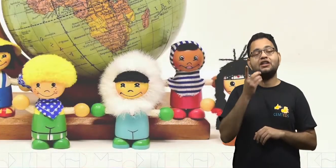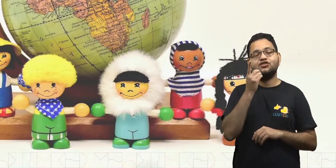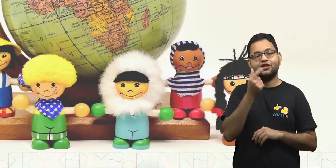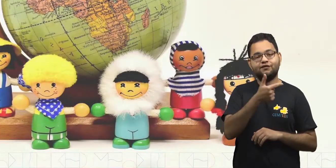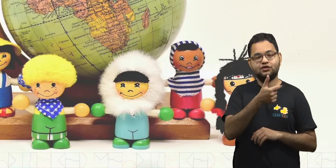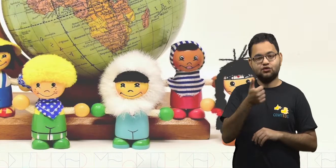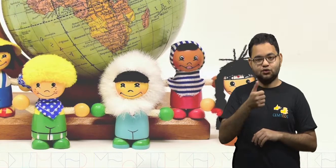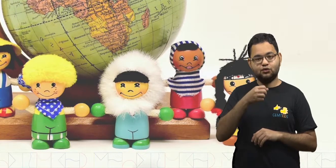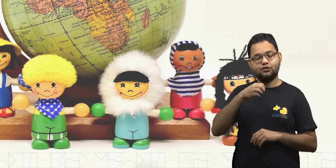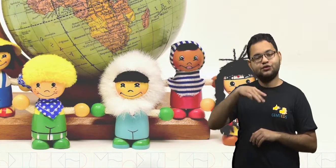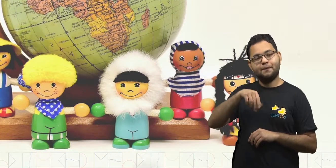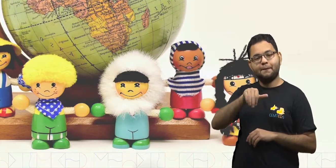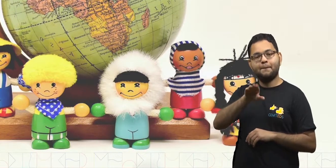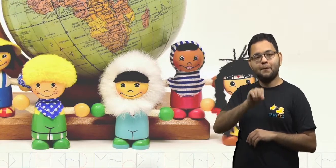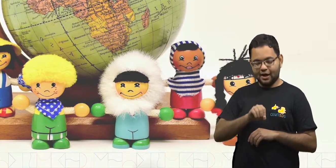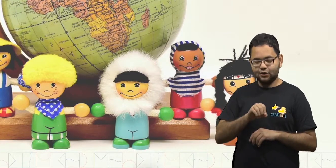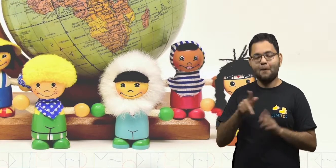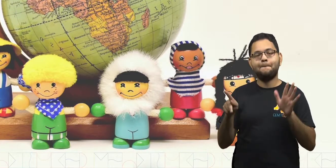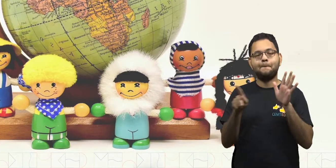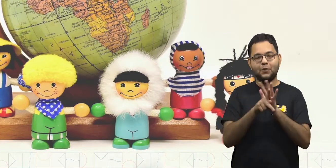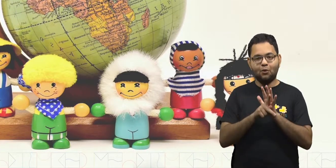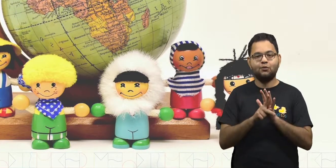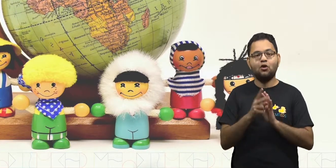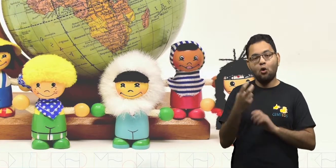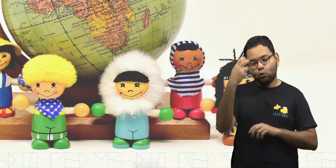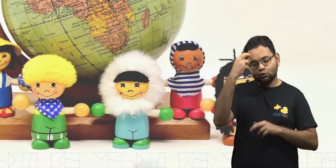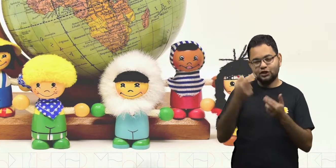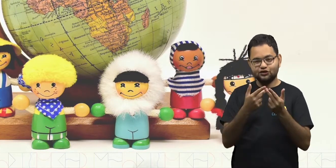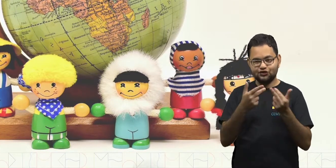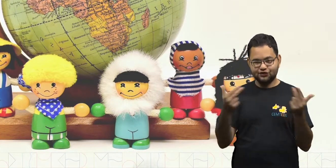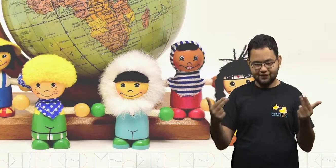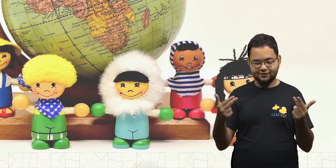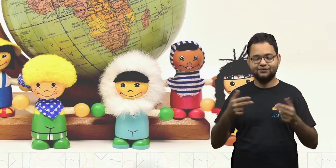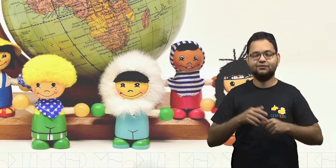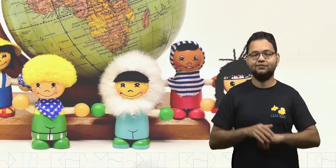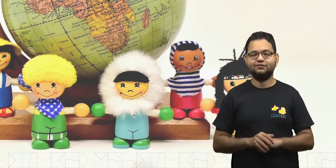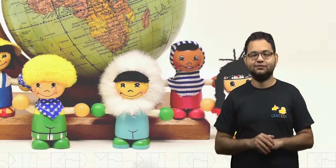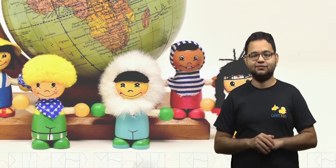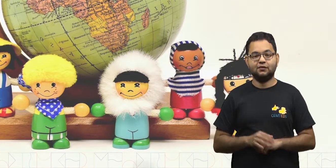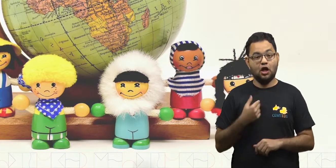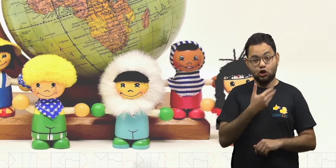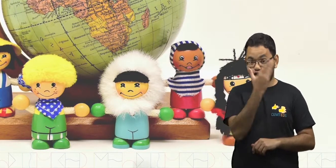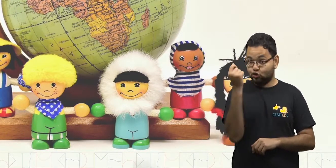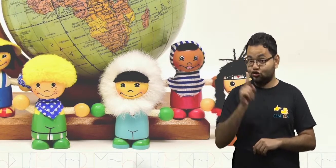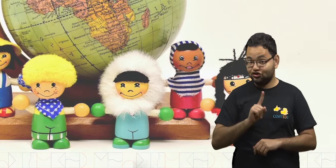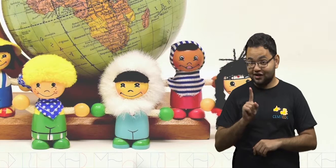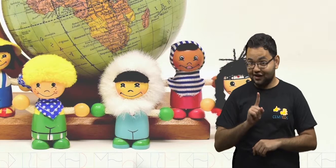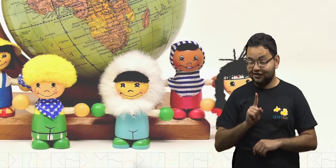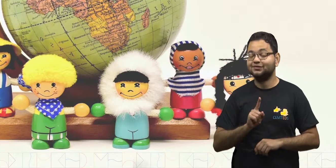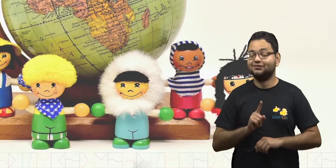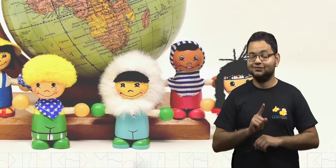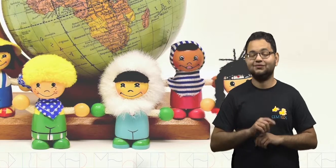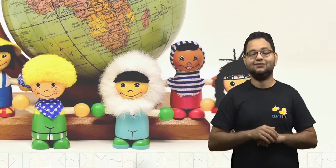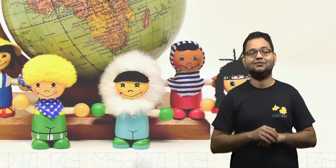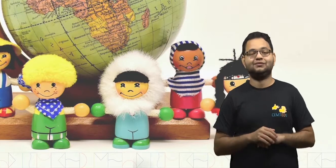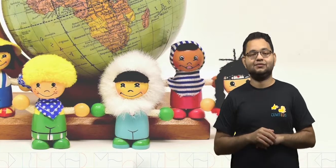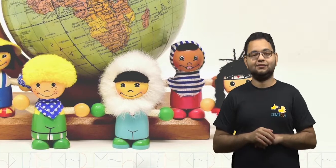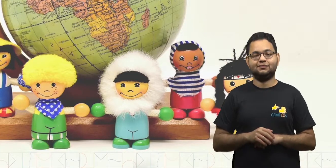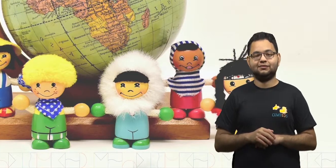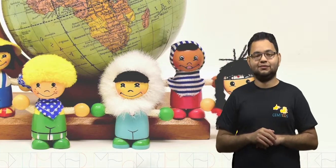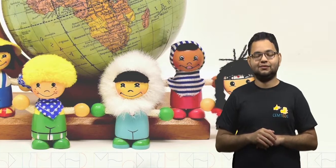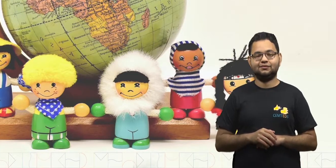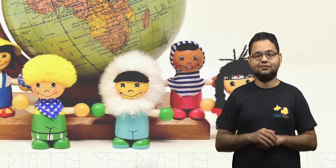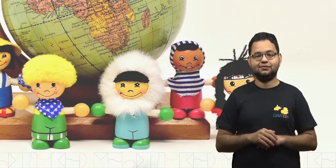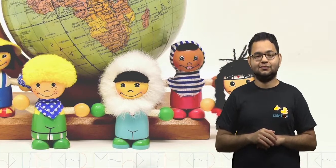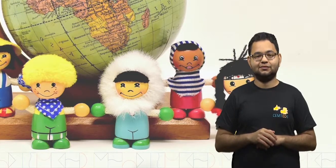é 21 de maio, Dia Mundial da Diversidade Cultural. Não esqueça, hein? Sempre pense nisso como